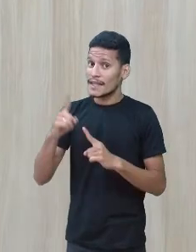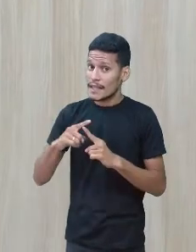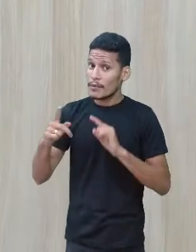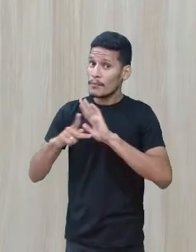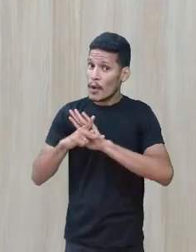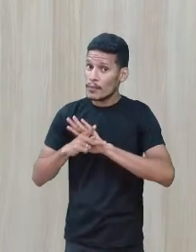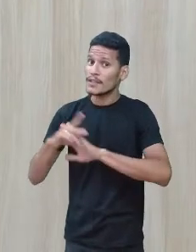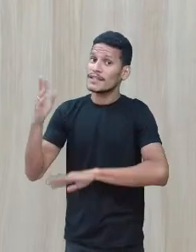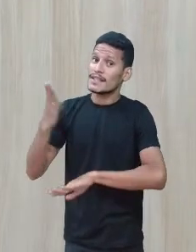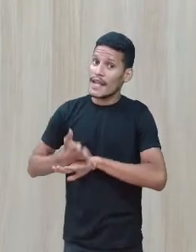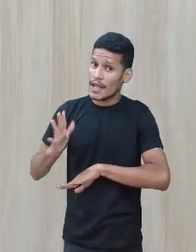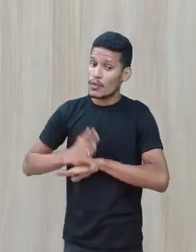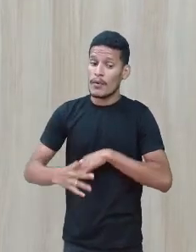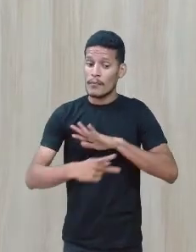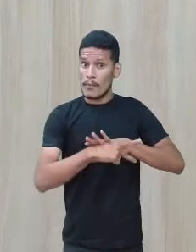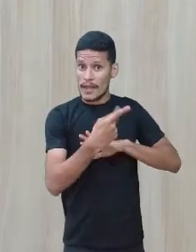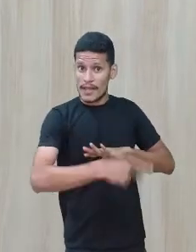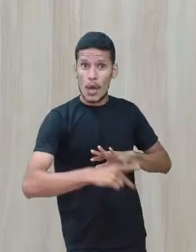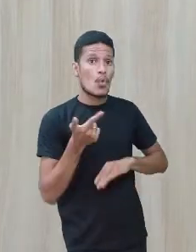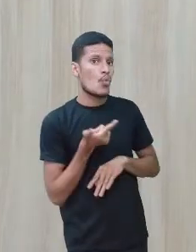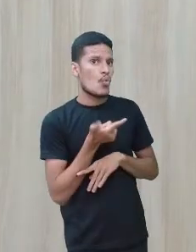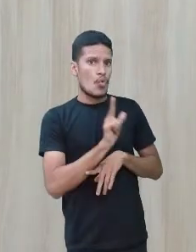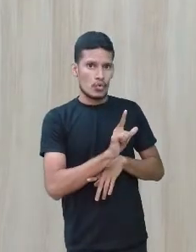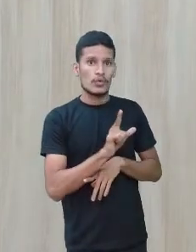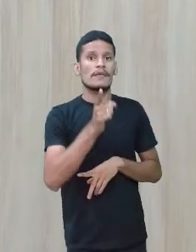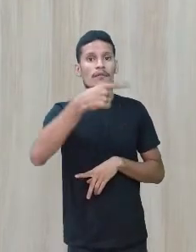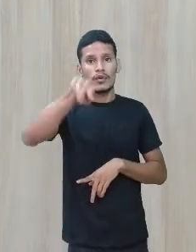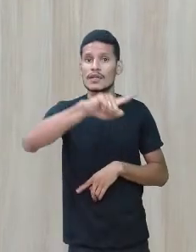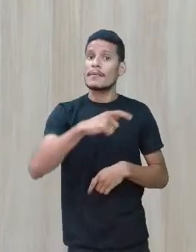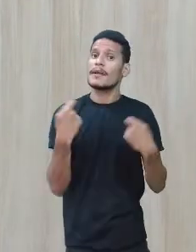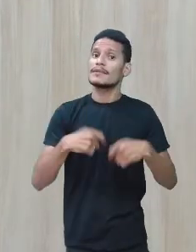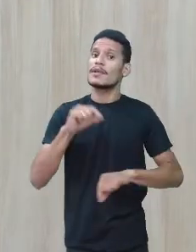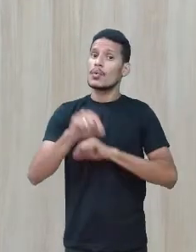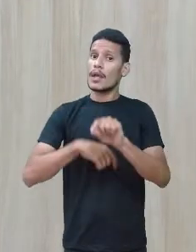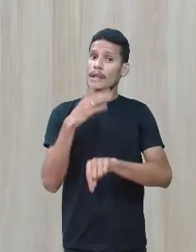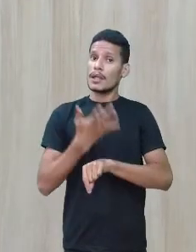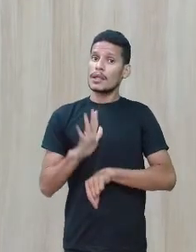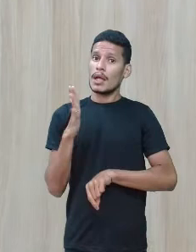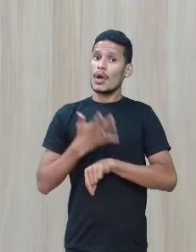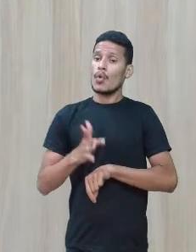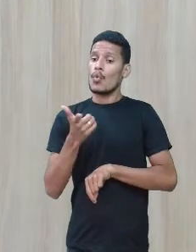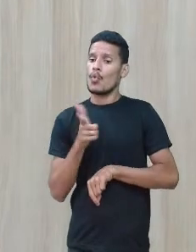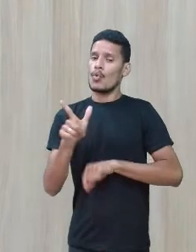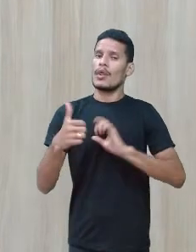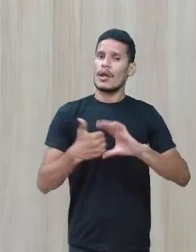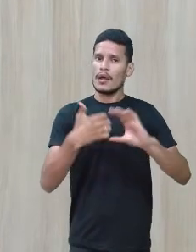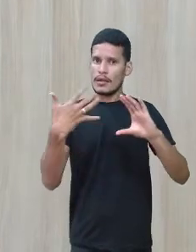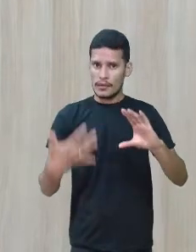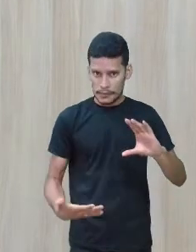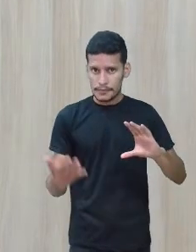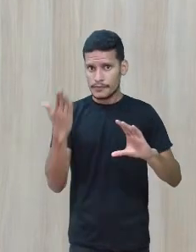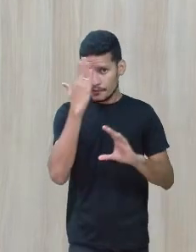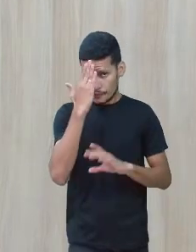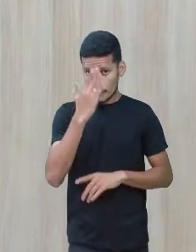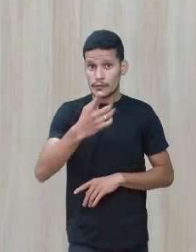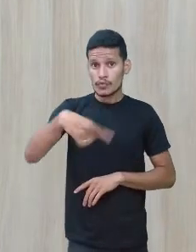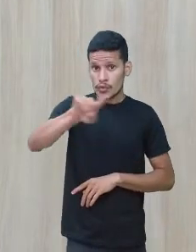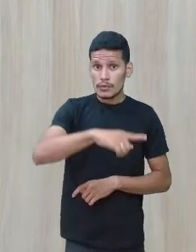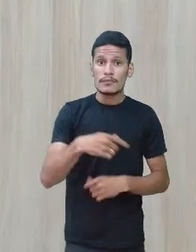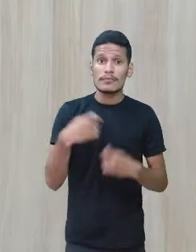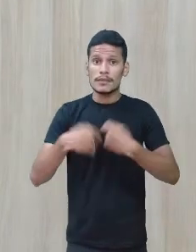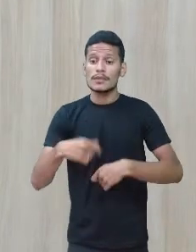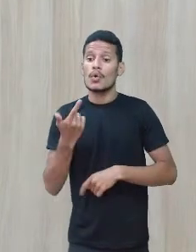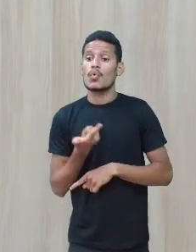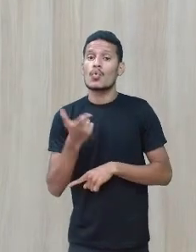treino, aqui você vai fazer outro, então você precisa treinar outras características, né? Você precisa treinar